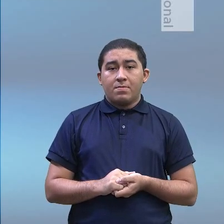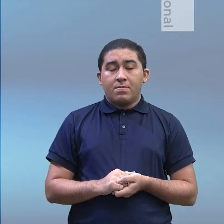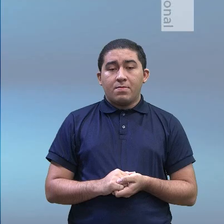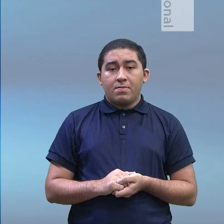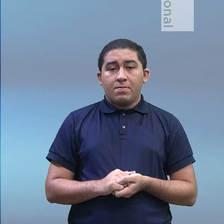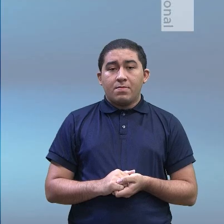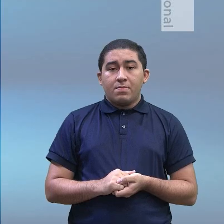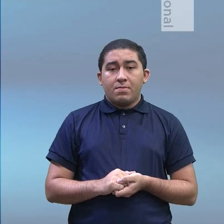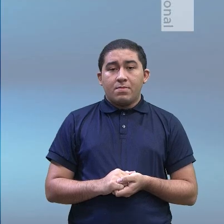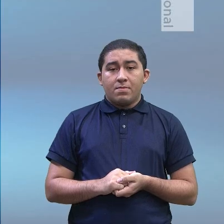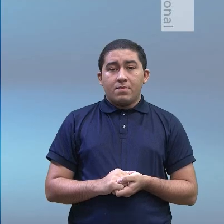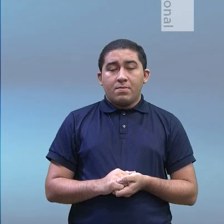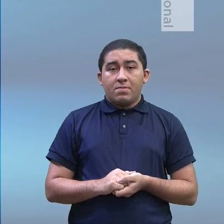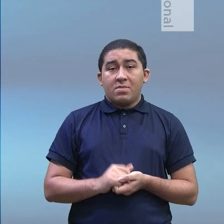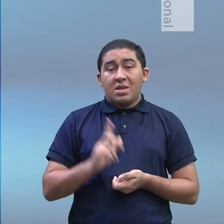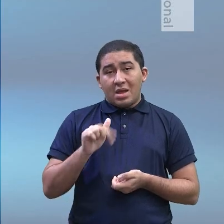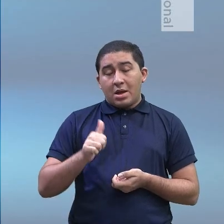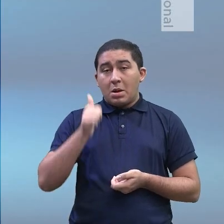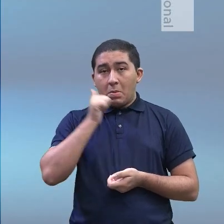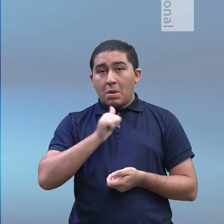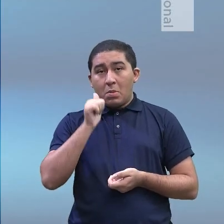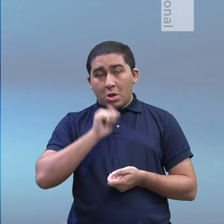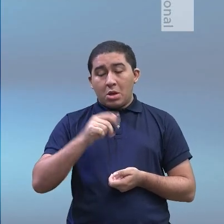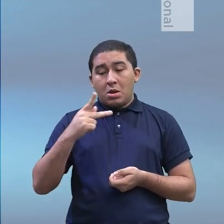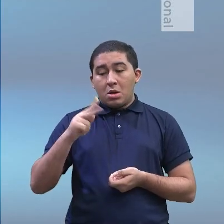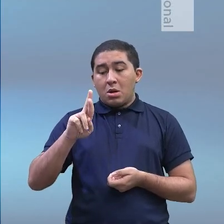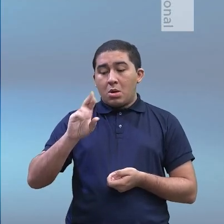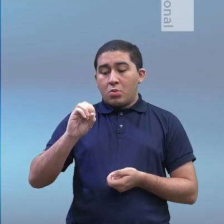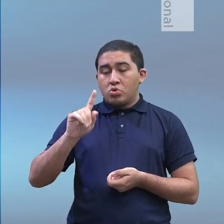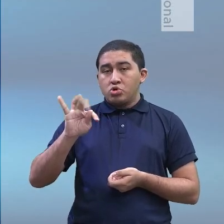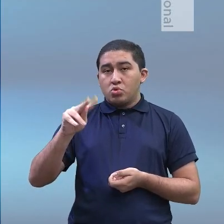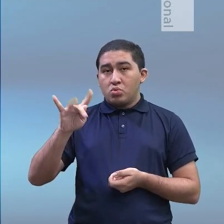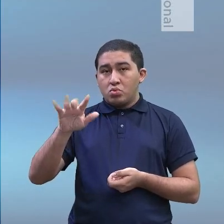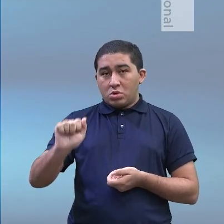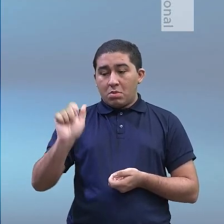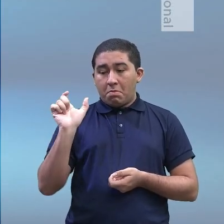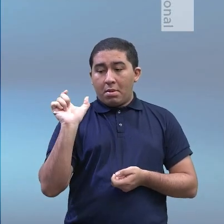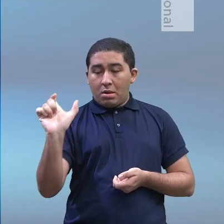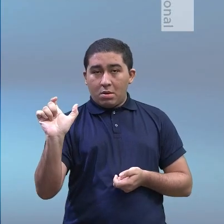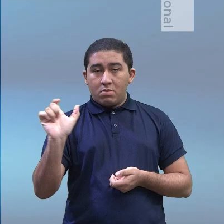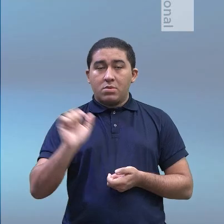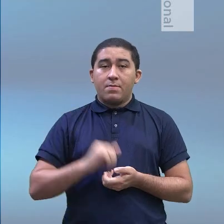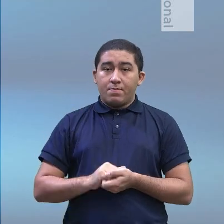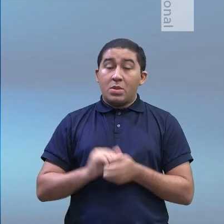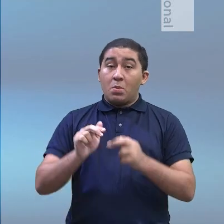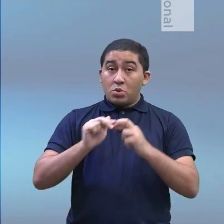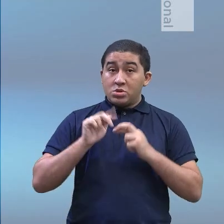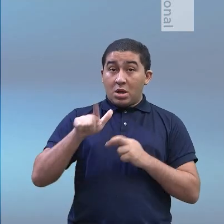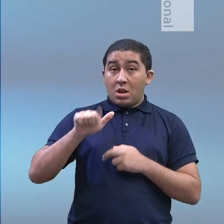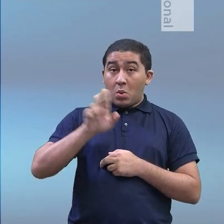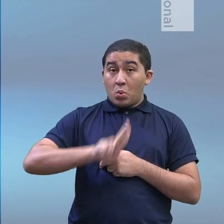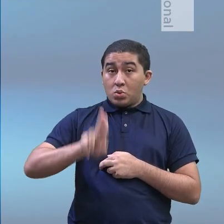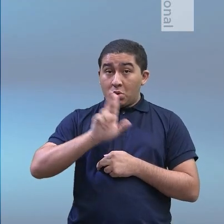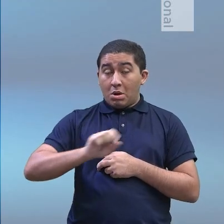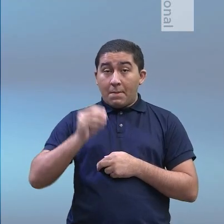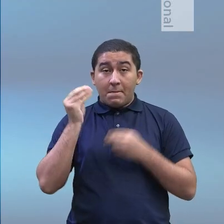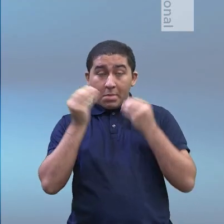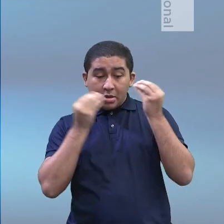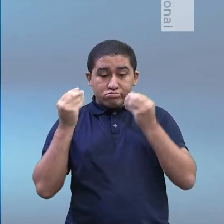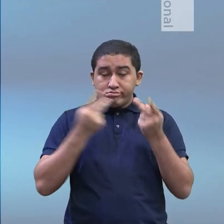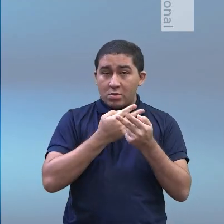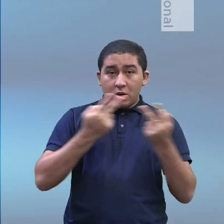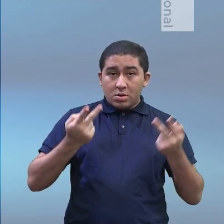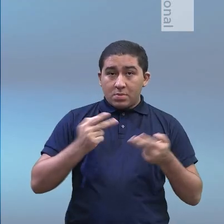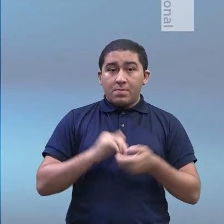mulher prostituta, né? Então, com certeza, ela se maquiava muito, né? E aí, com fria curiosidade,